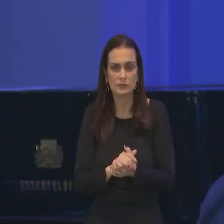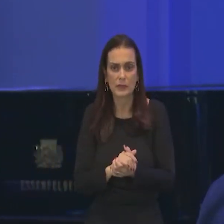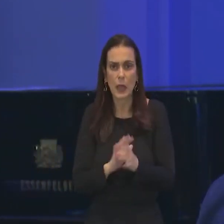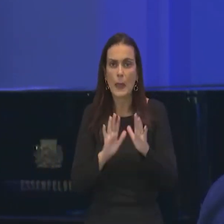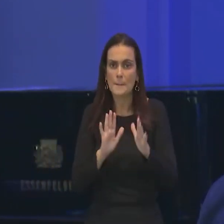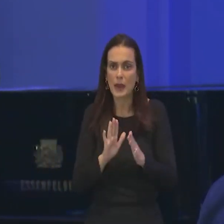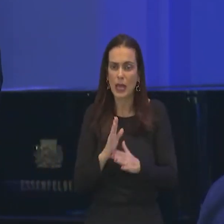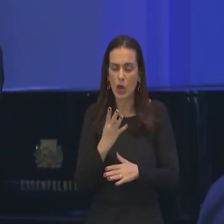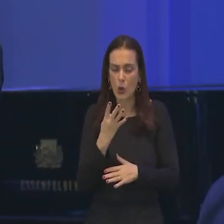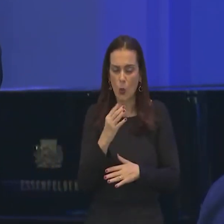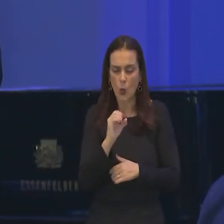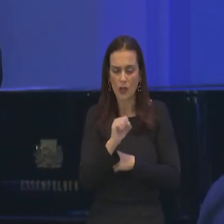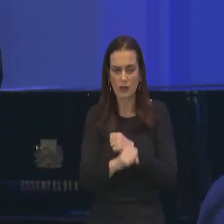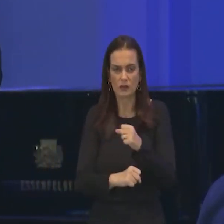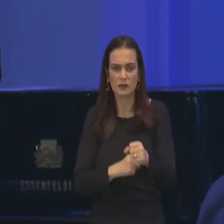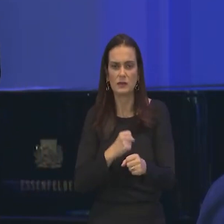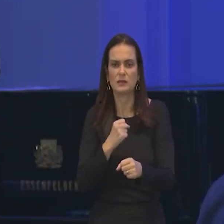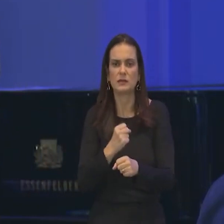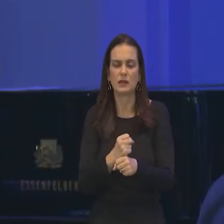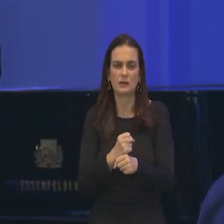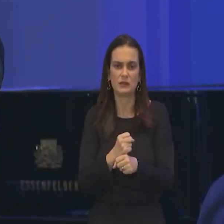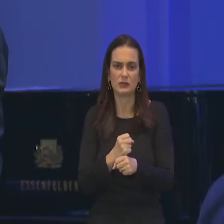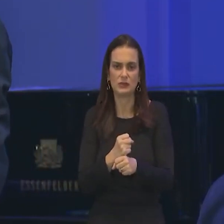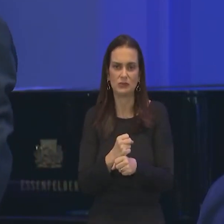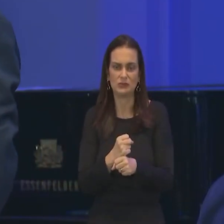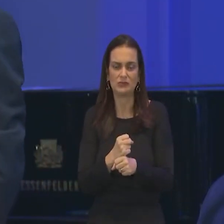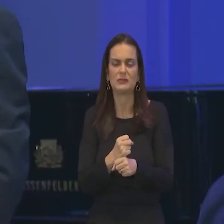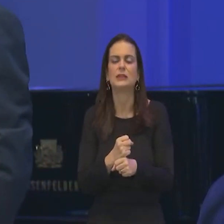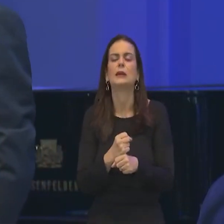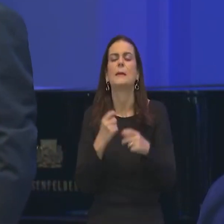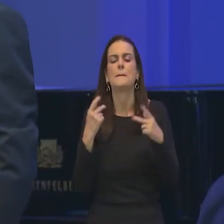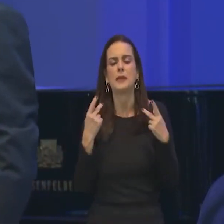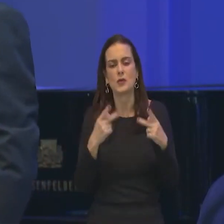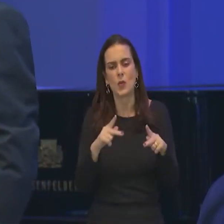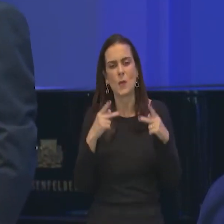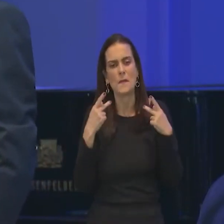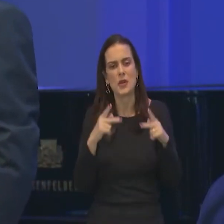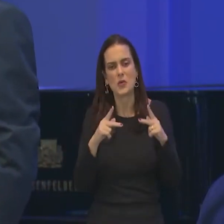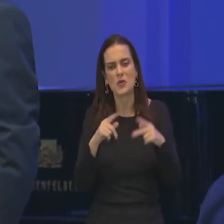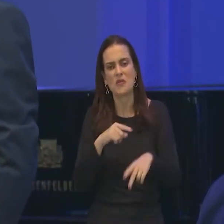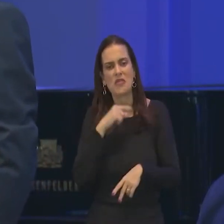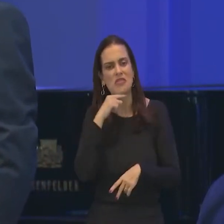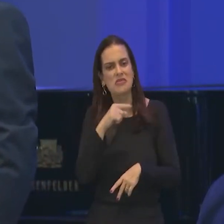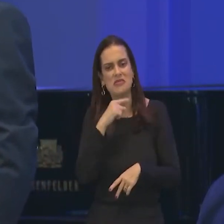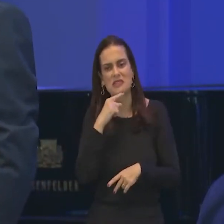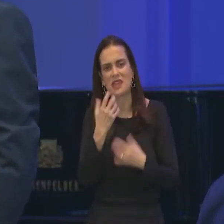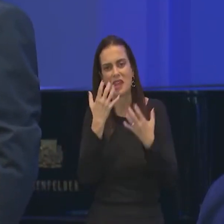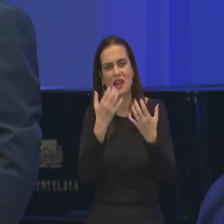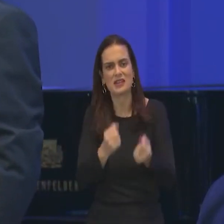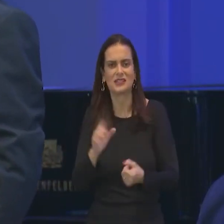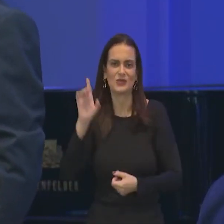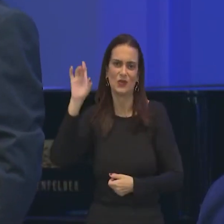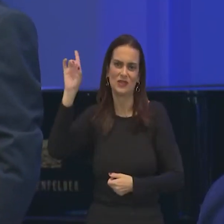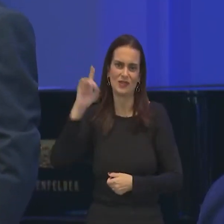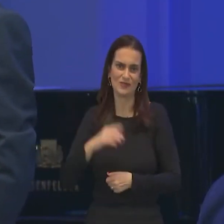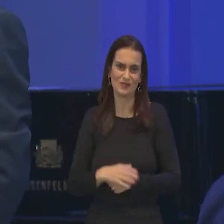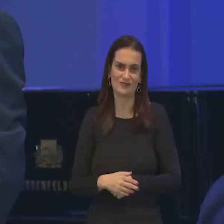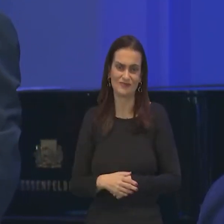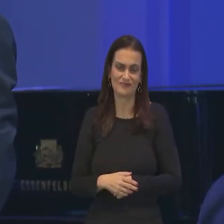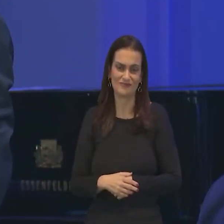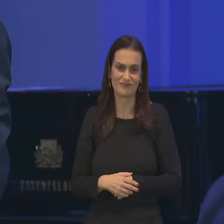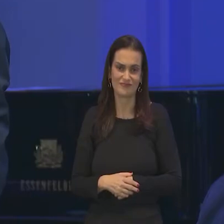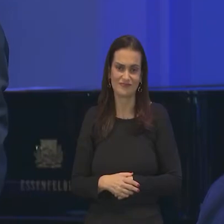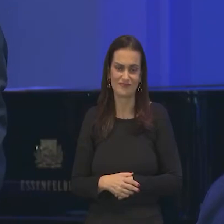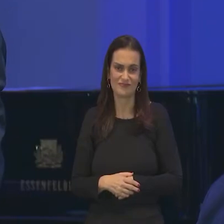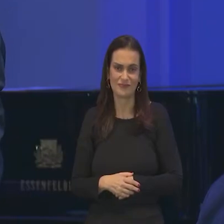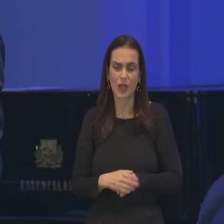40 anos, e não houve sequer uma conversão. 40 anos. Quanto tempo Deus está